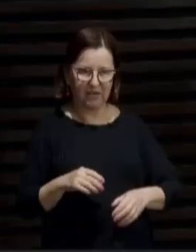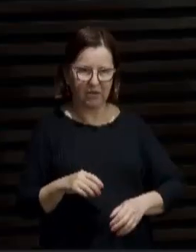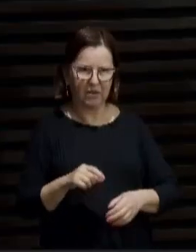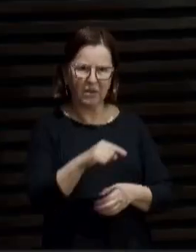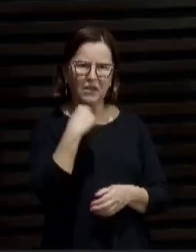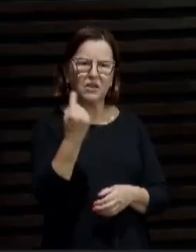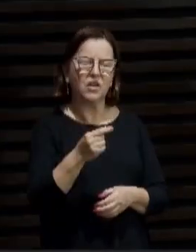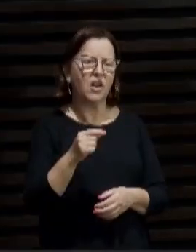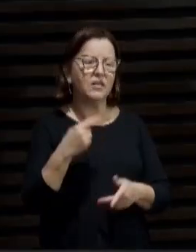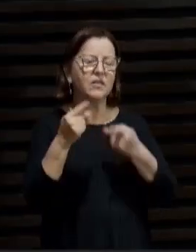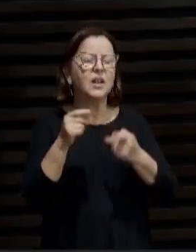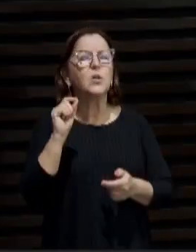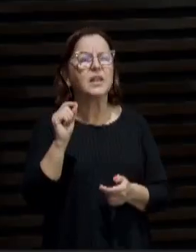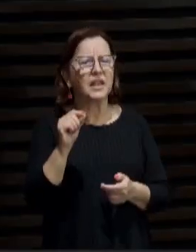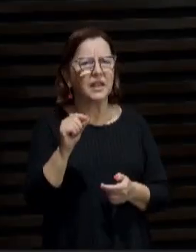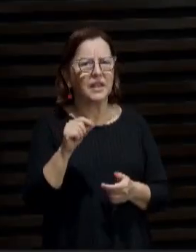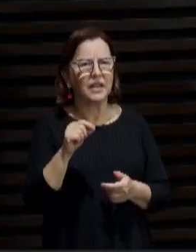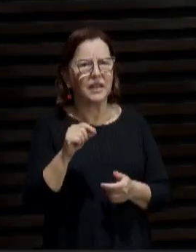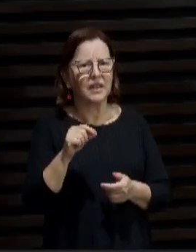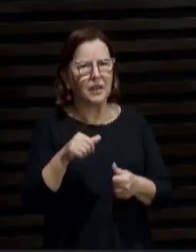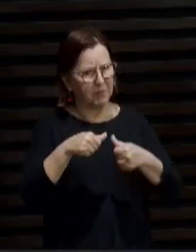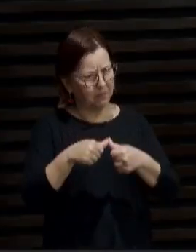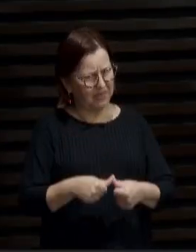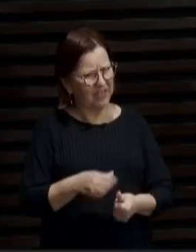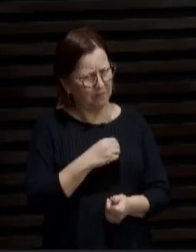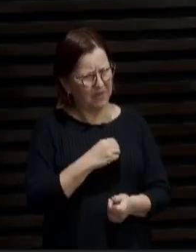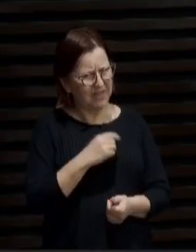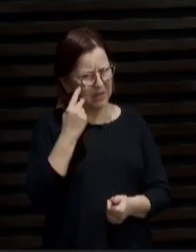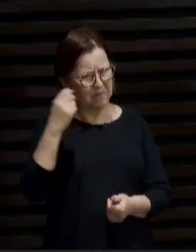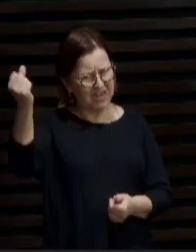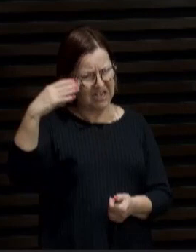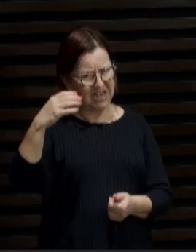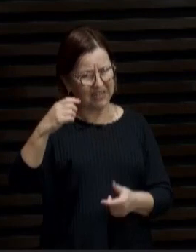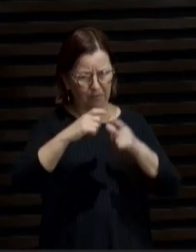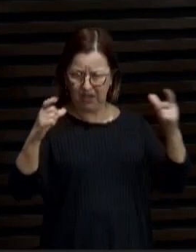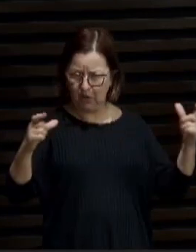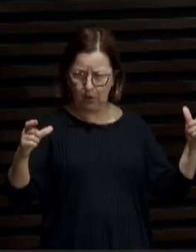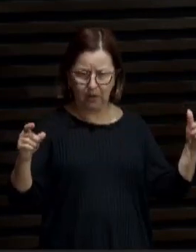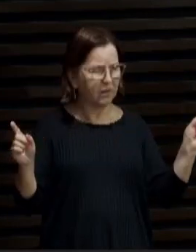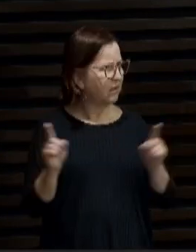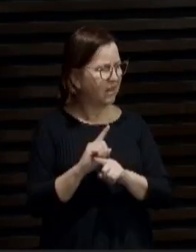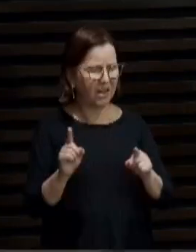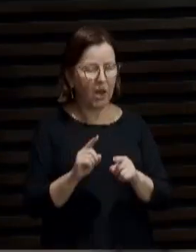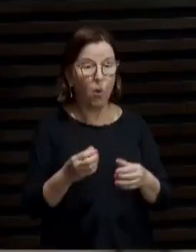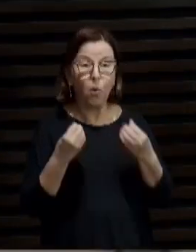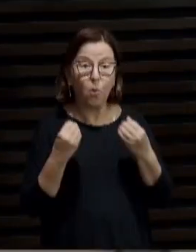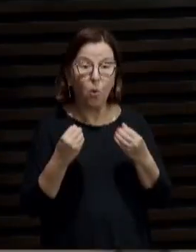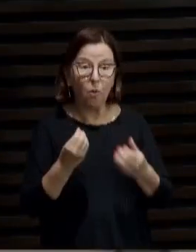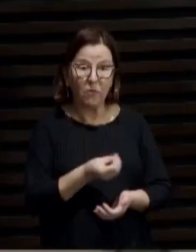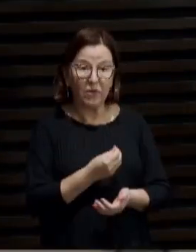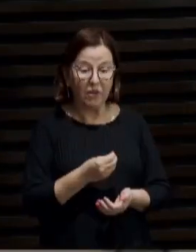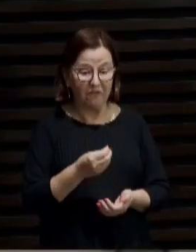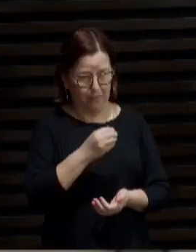no pecado para que seja a graça mais abundante? De modo nenhum. Como viveremos ainda no